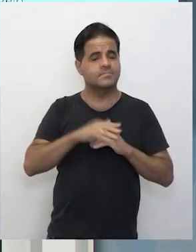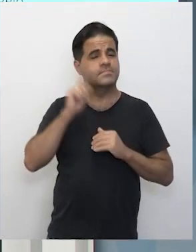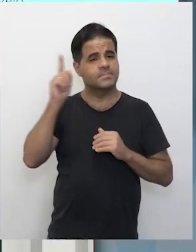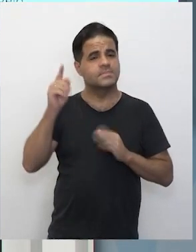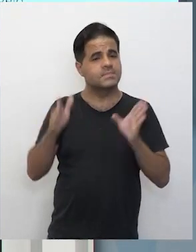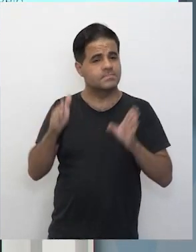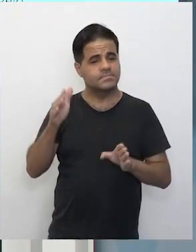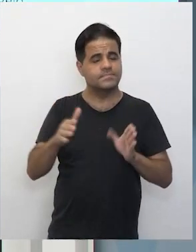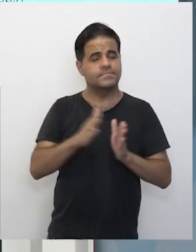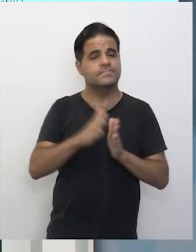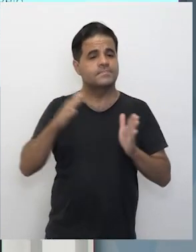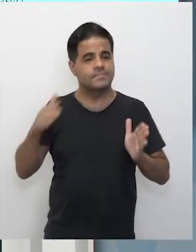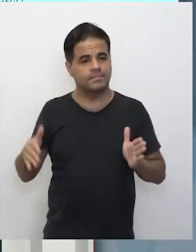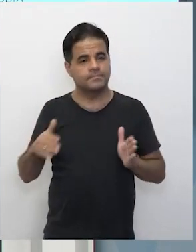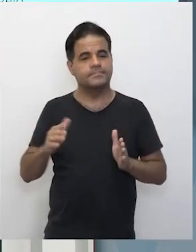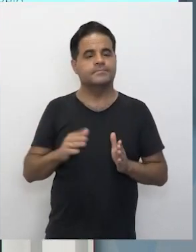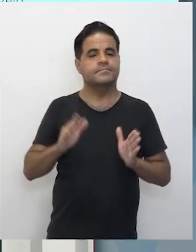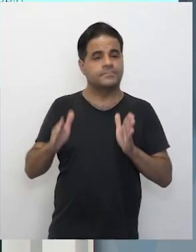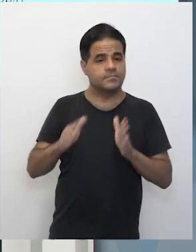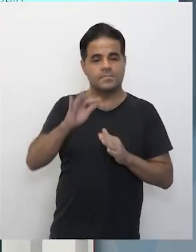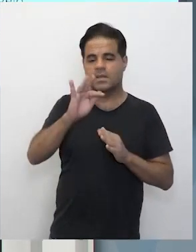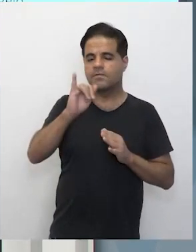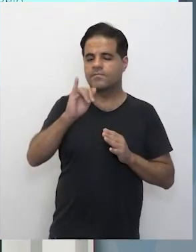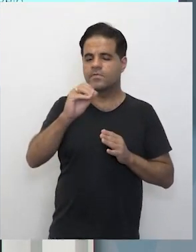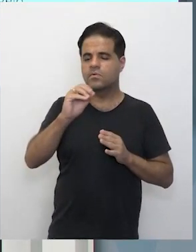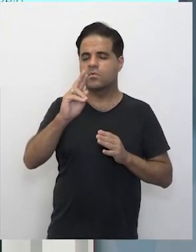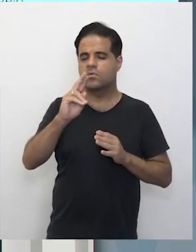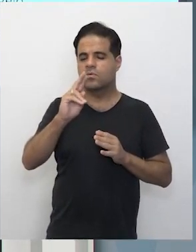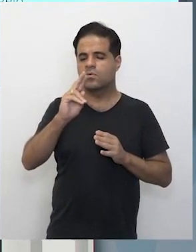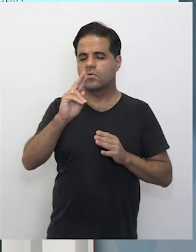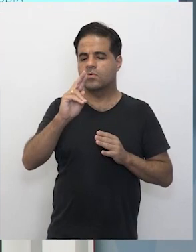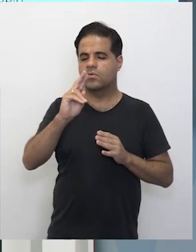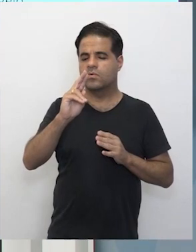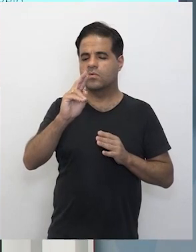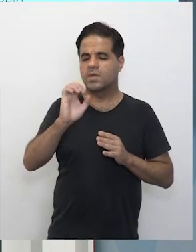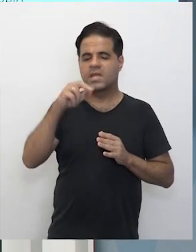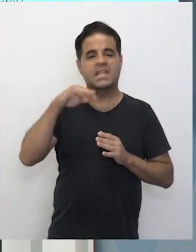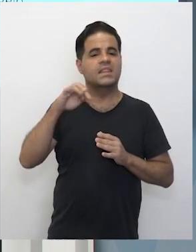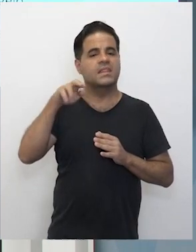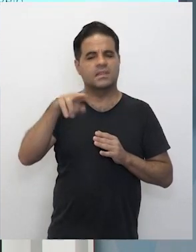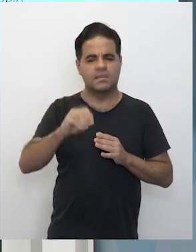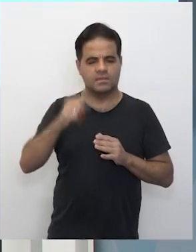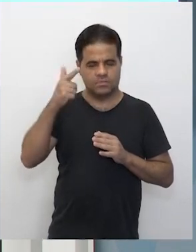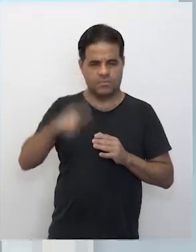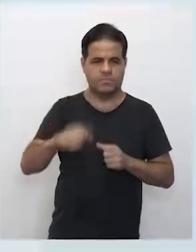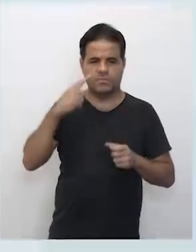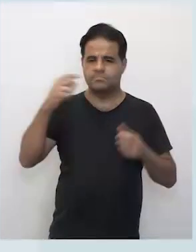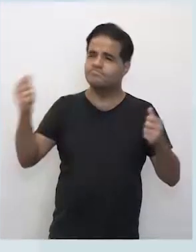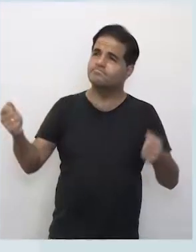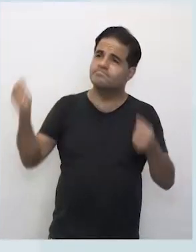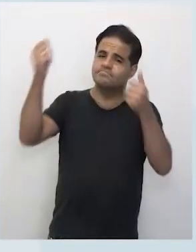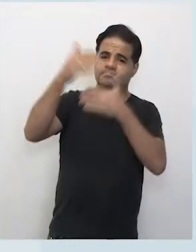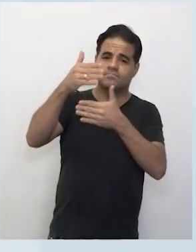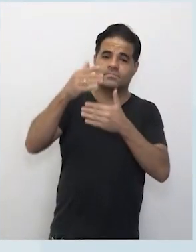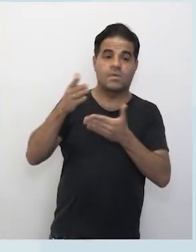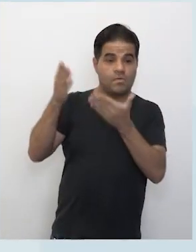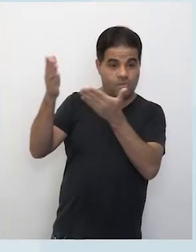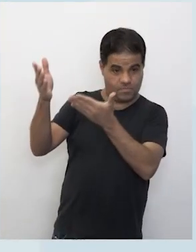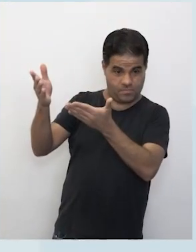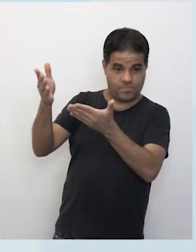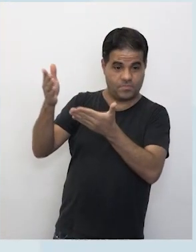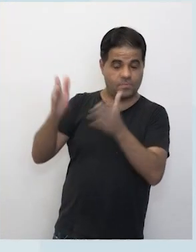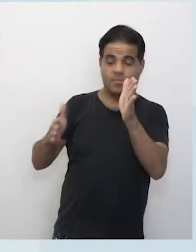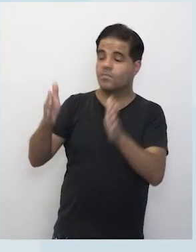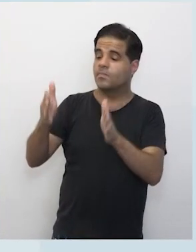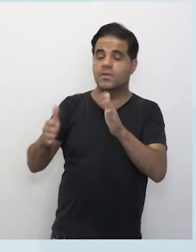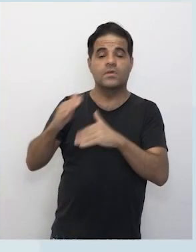aí, período fiorentino, vamos dizer assim. Vamos lá? Próxima tela. Então, olha aí as obras do